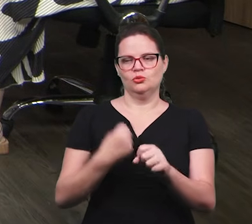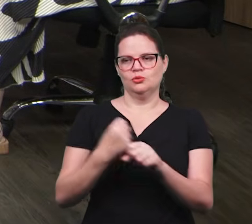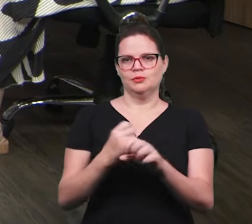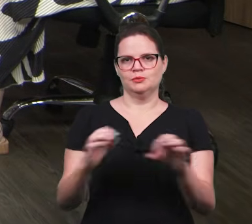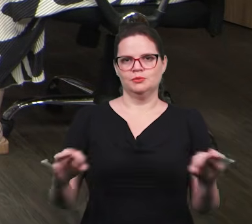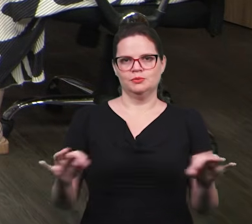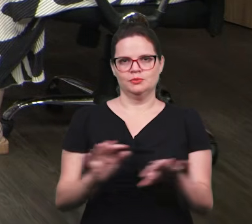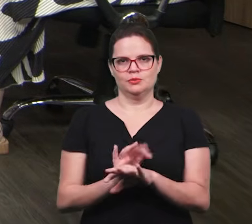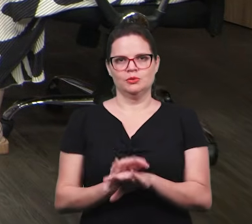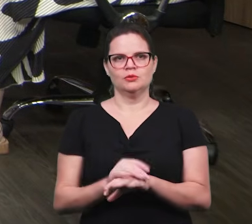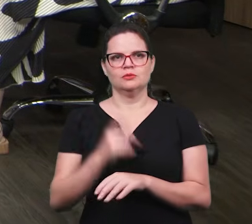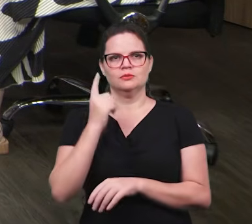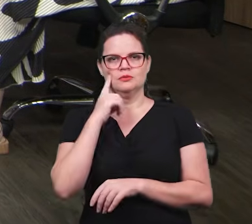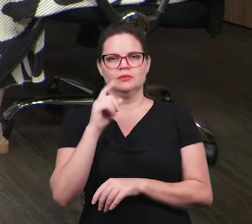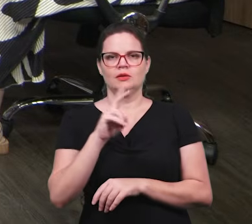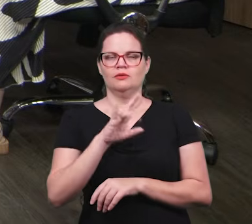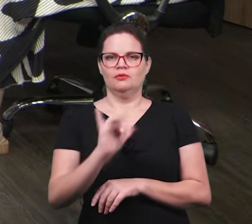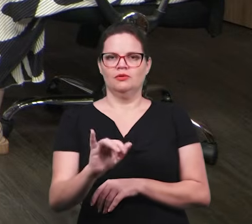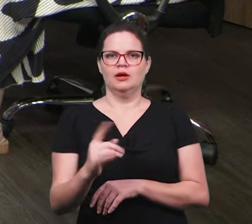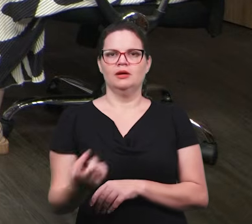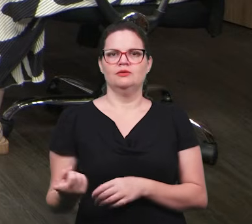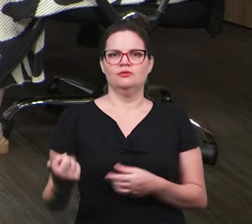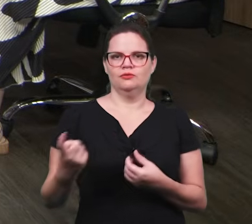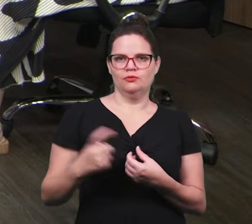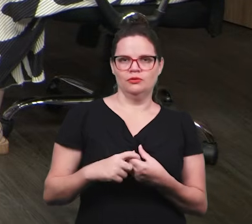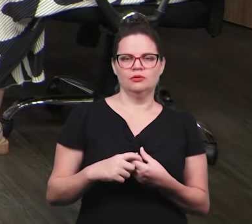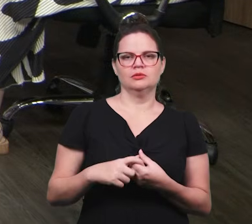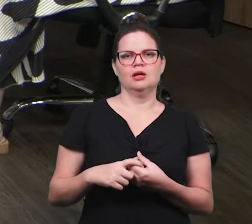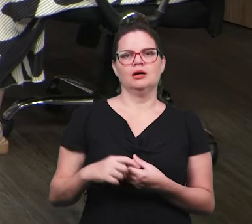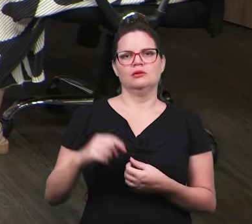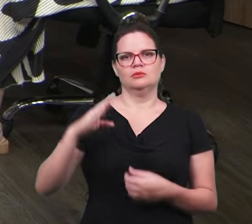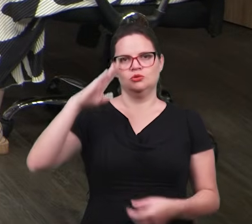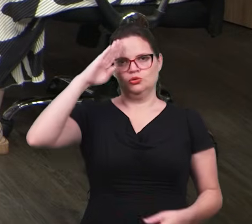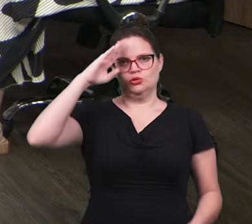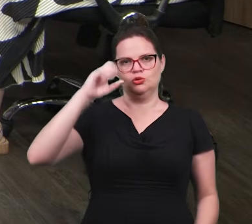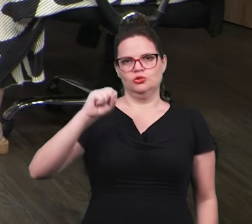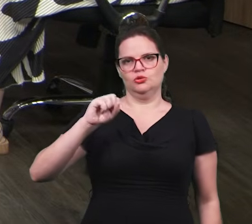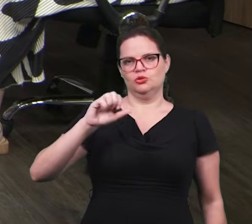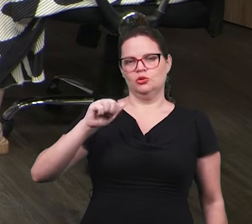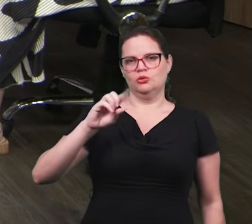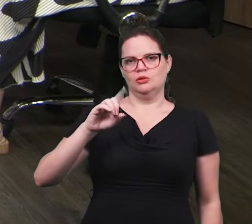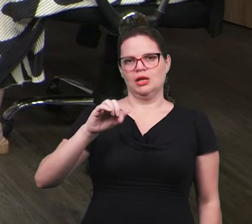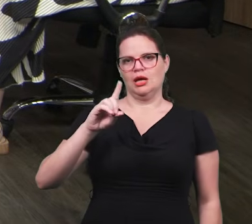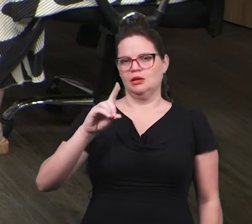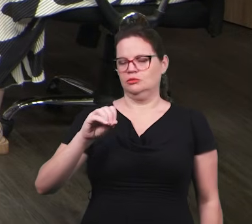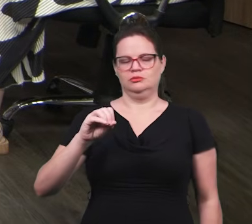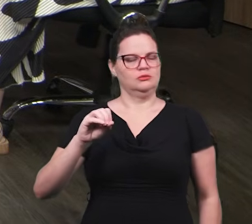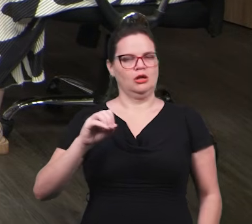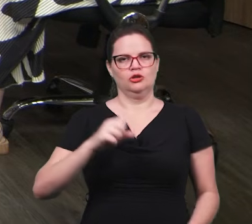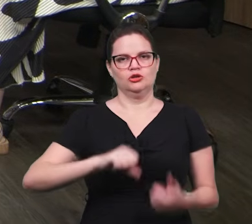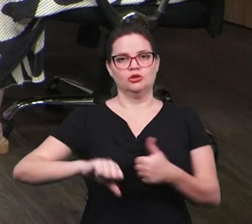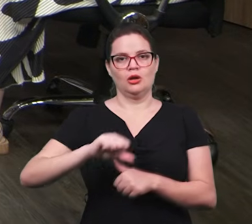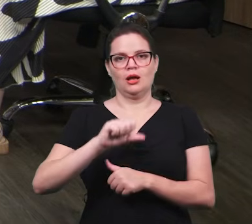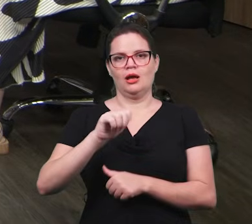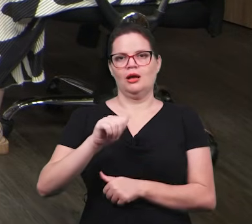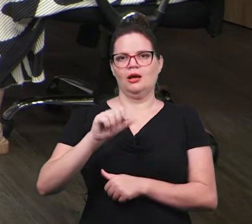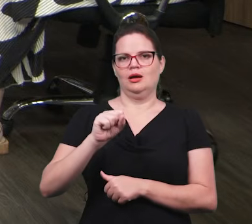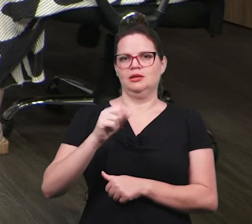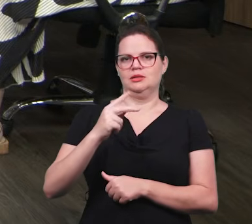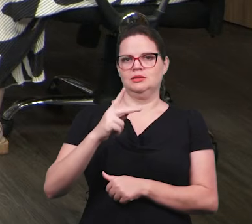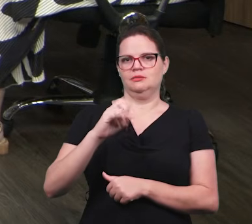soldado, né? Nenhum demérito nisso, mas você vai ser declarado aspirante oficial daquele